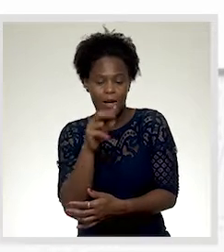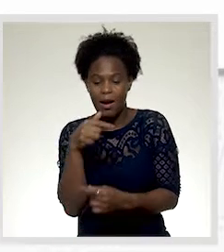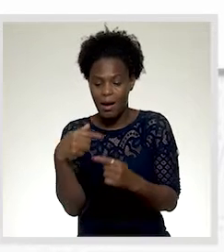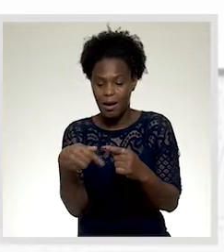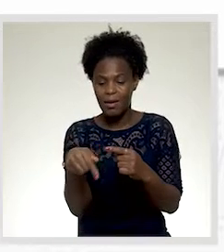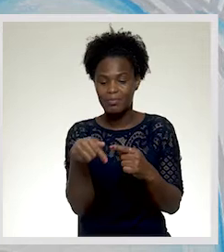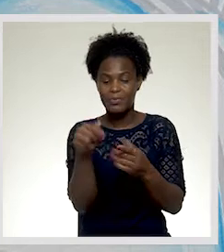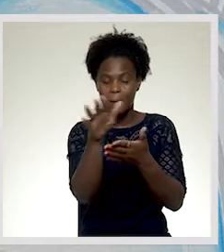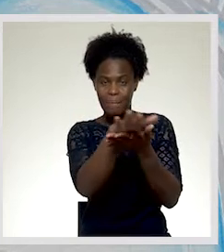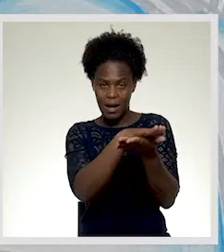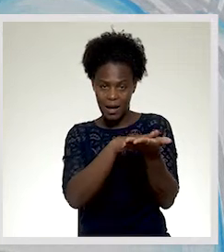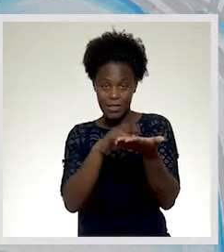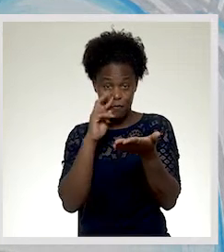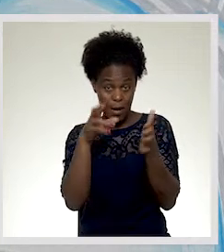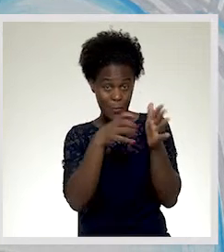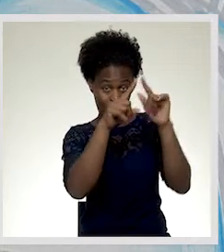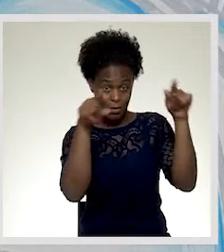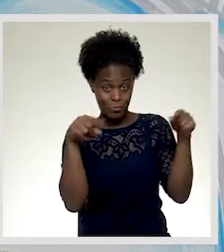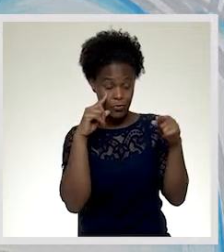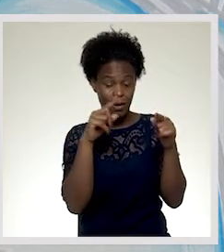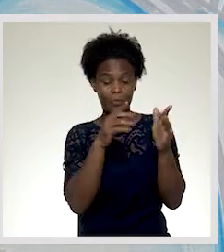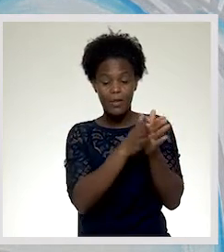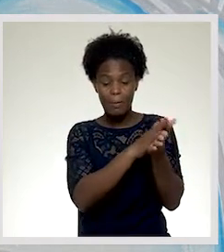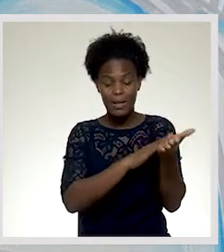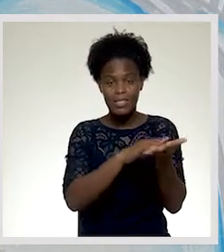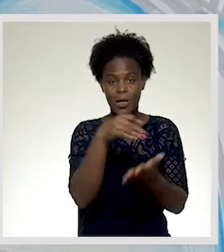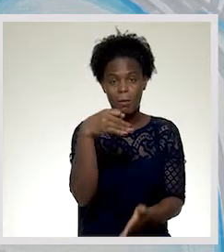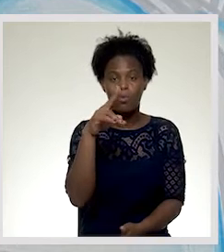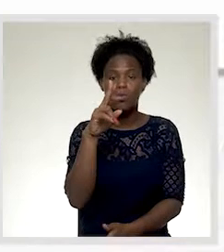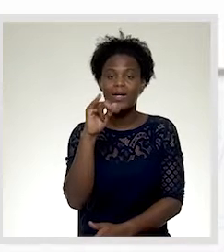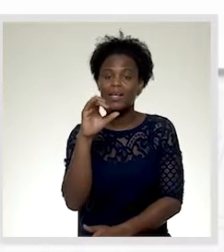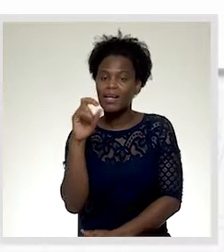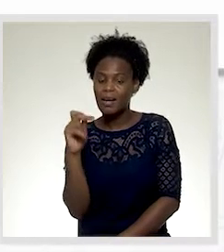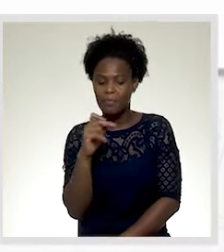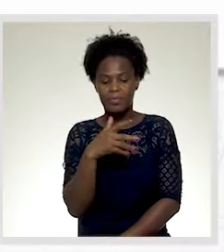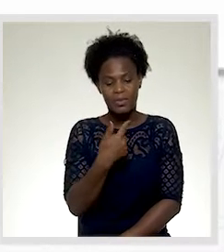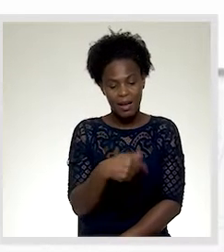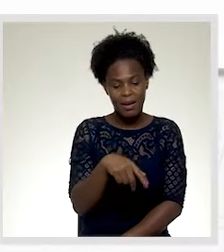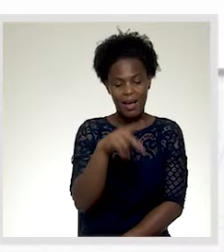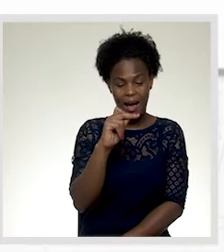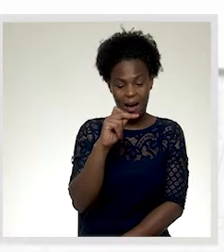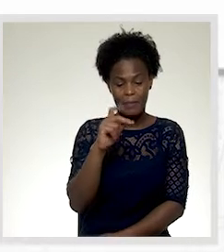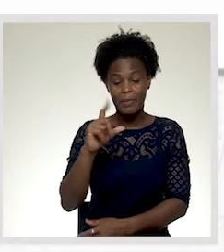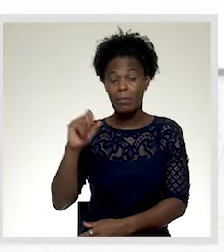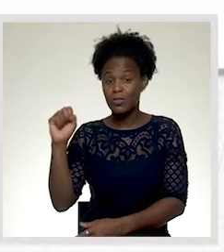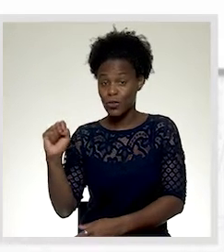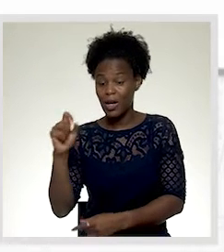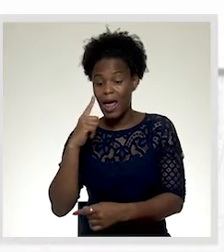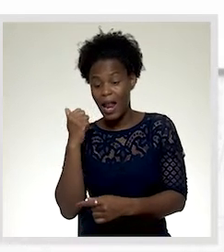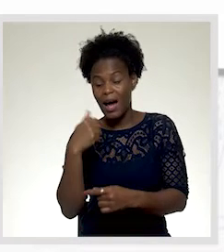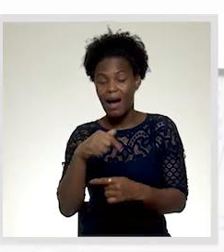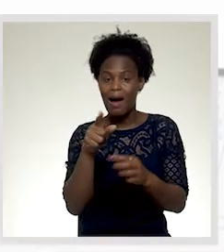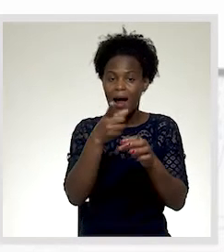vocês podem ver aqui, temos aqui as bases, que são bases púricas, adenina, e temos aqui a guanina. E podem